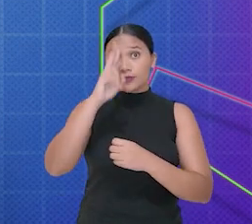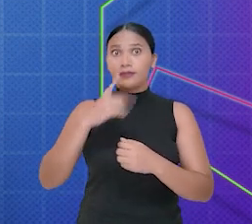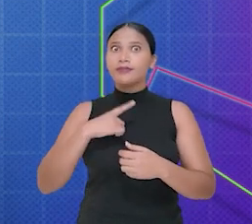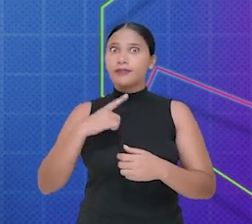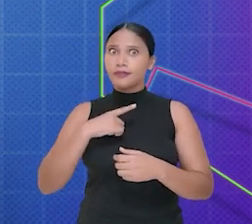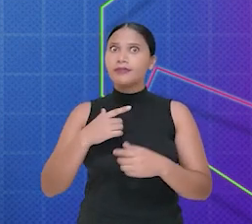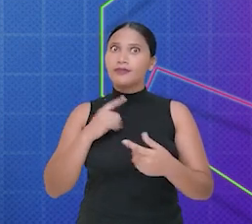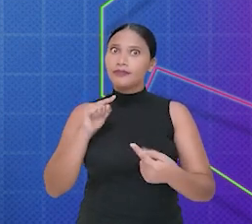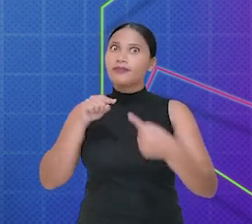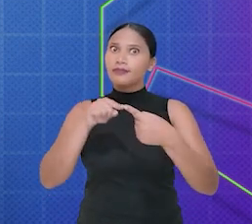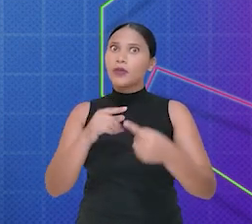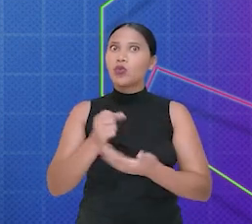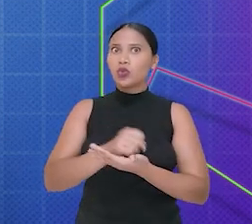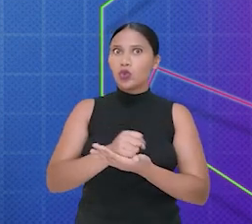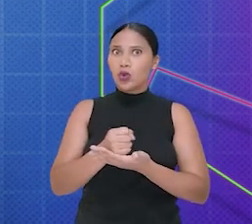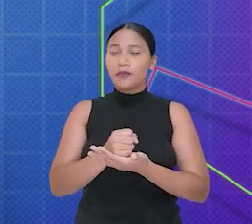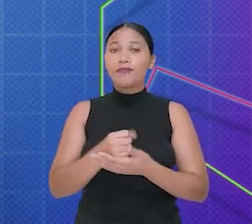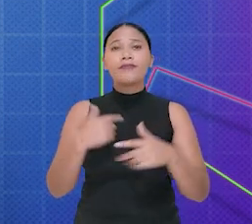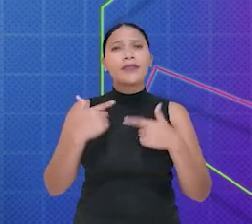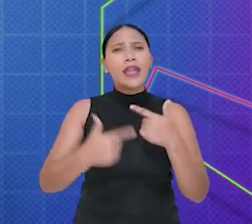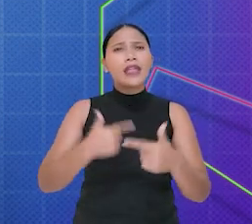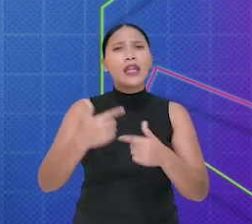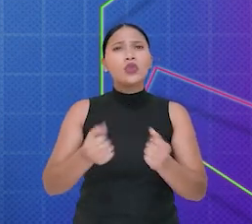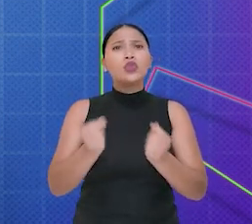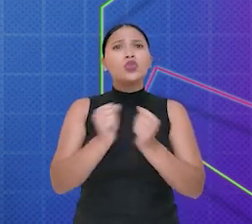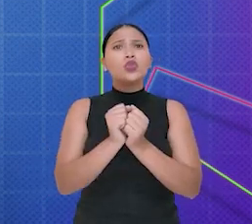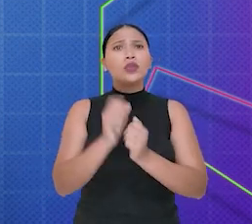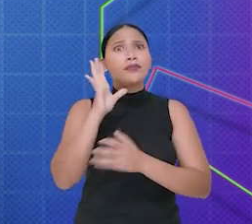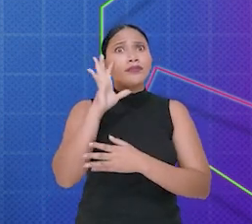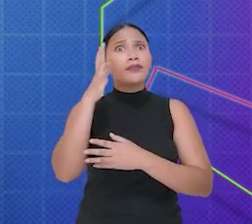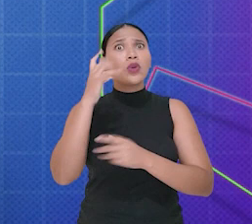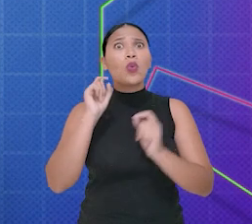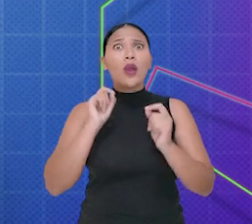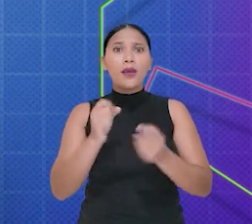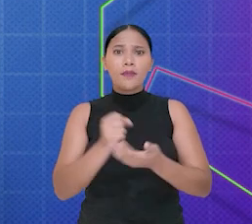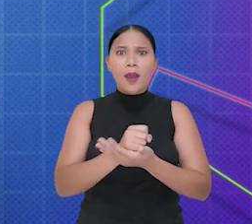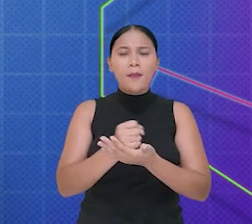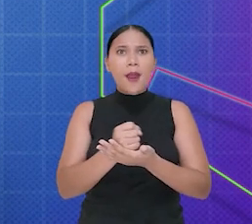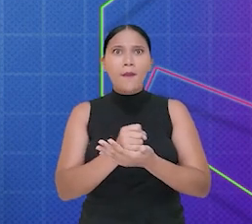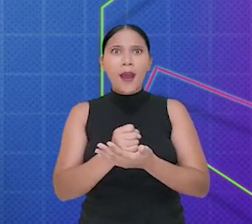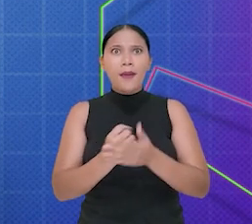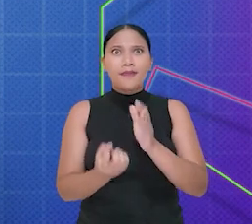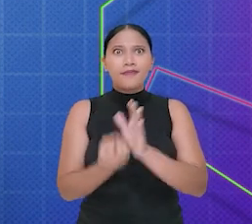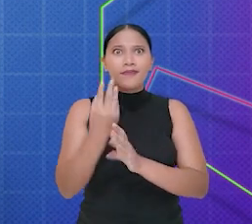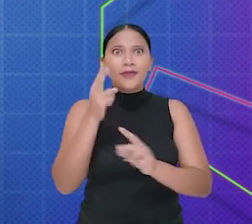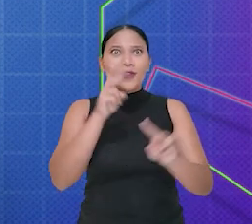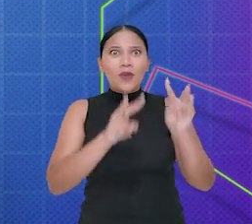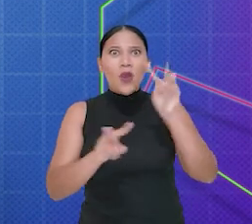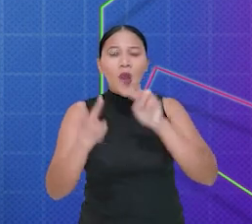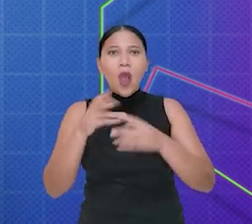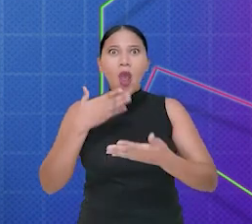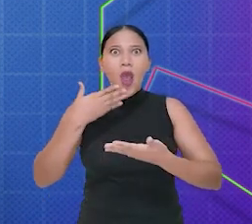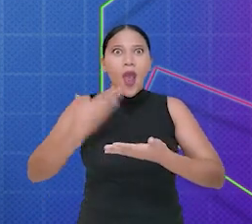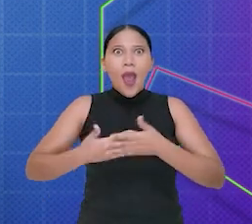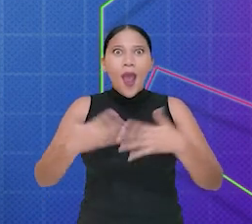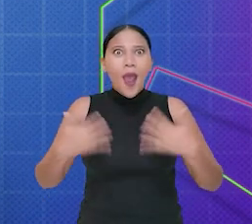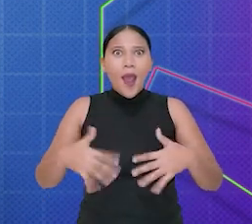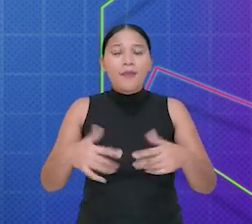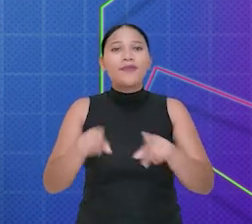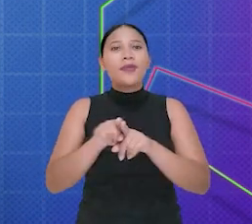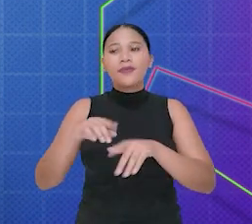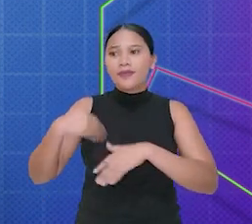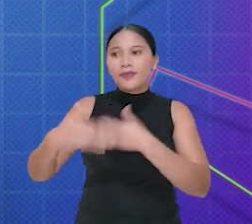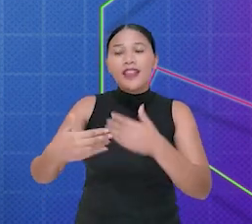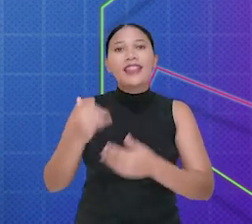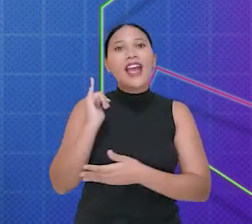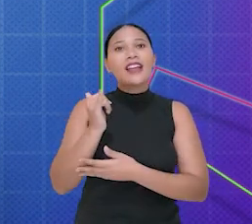seja coerente e bem integrada ao jogo. Eles trabalham juntos para definir a jogabilidade, criar cenas visuais impactantes